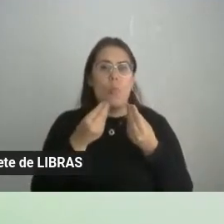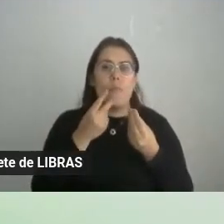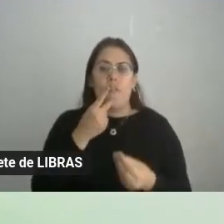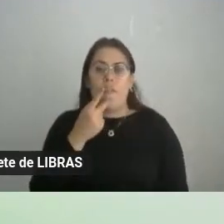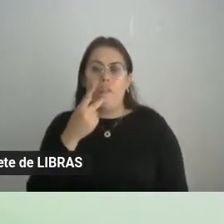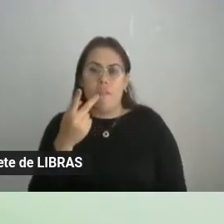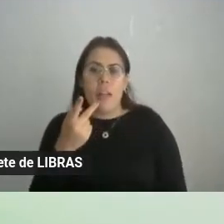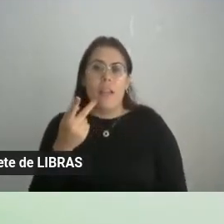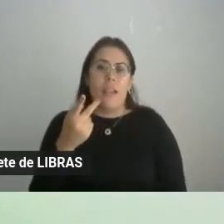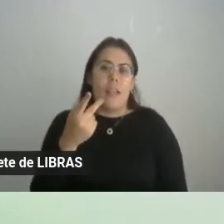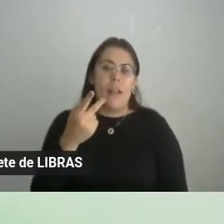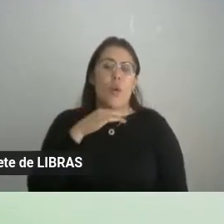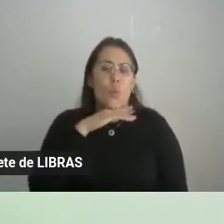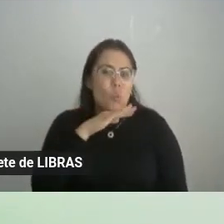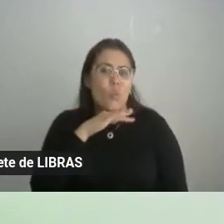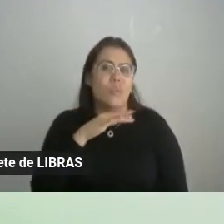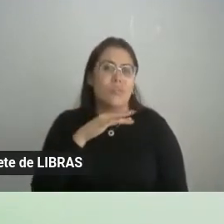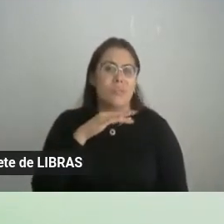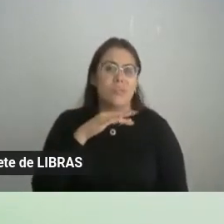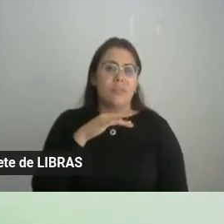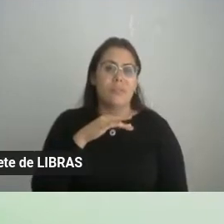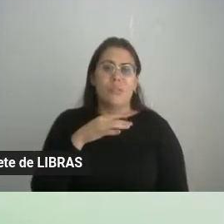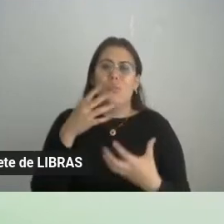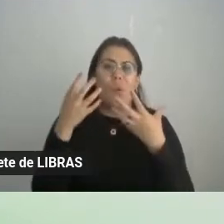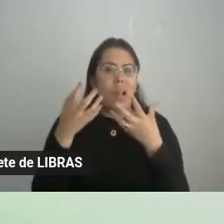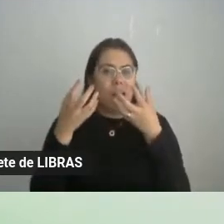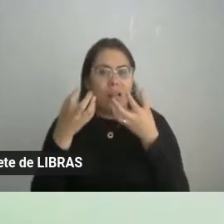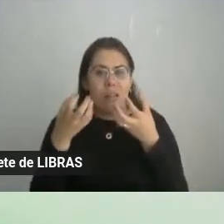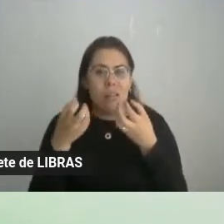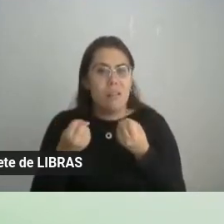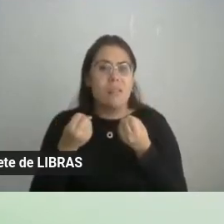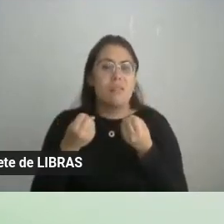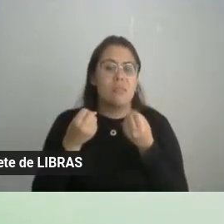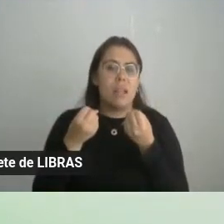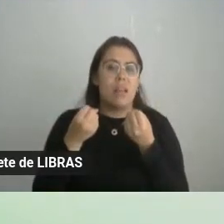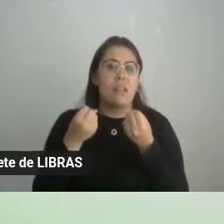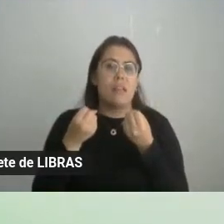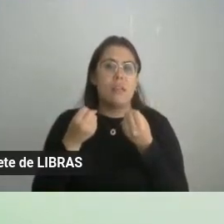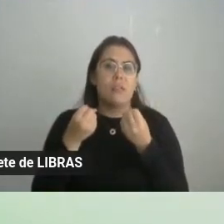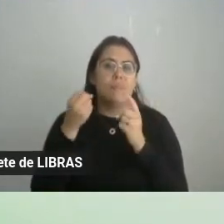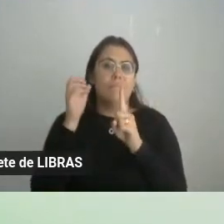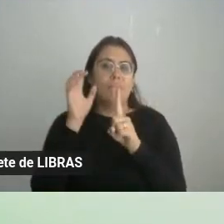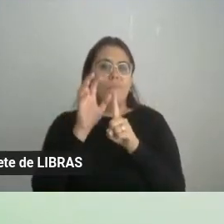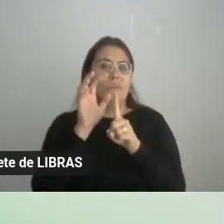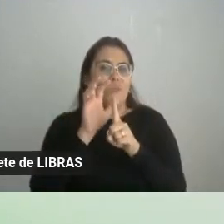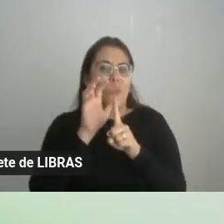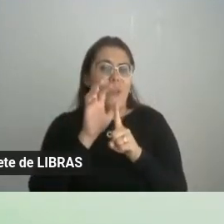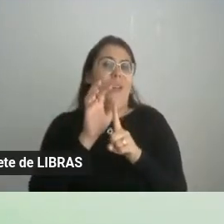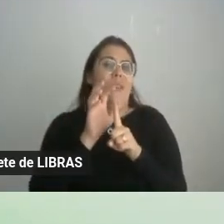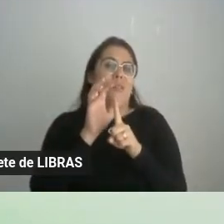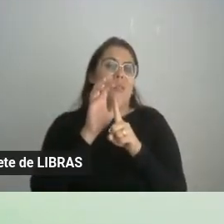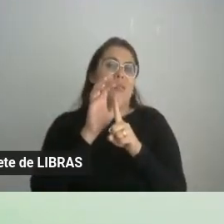que determinadas falas não são admitidas, que isso vai acabar tendo consequências. Isso foi